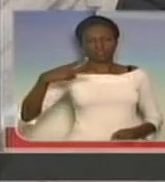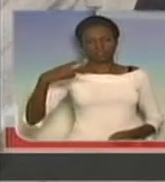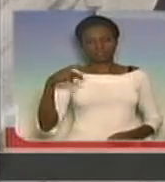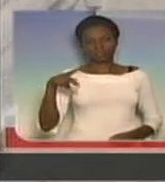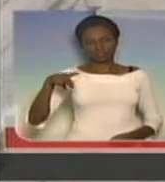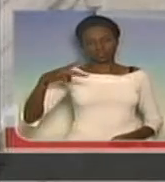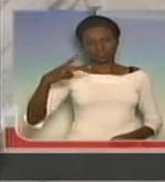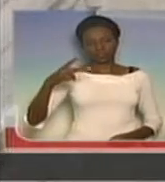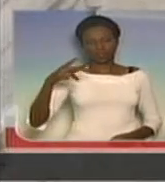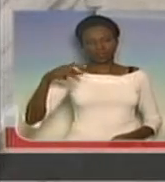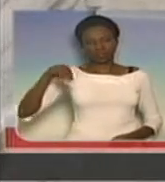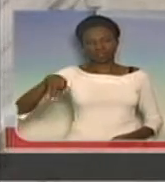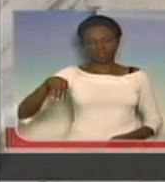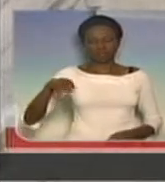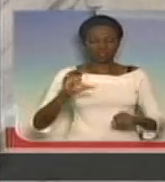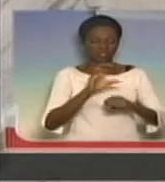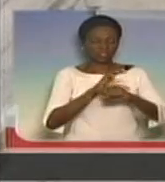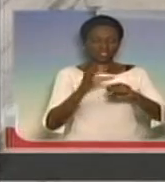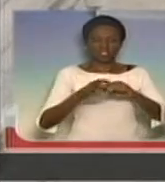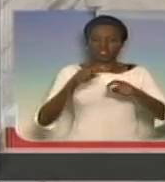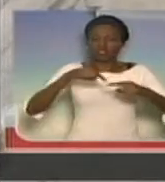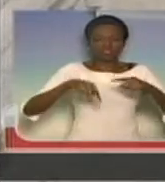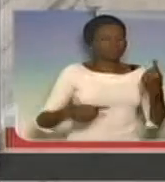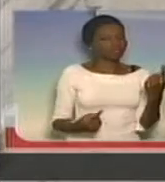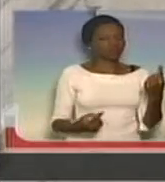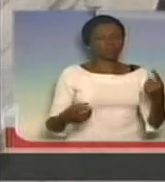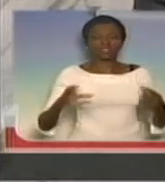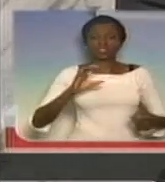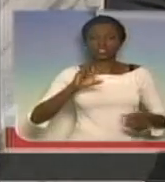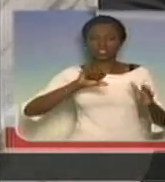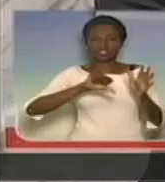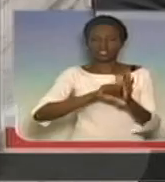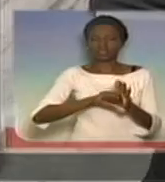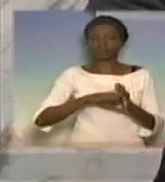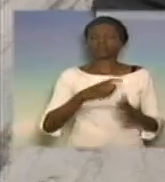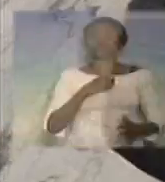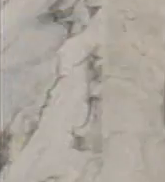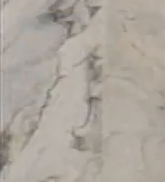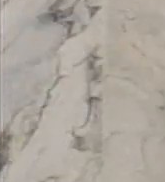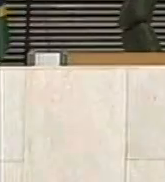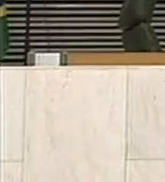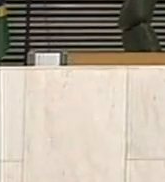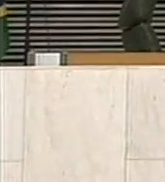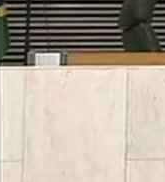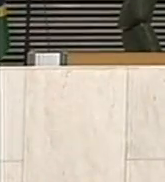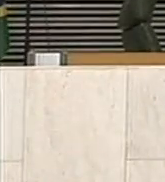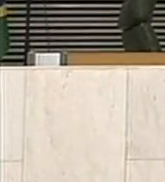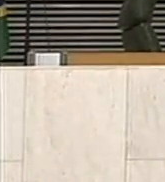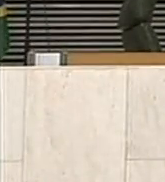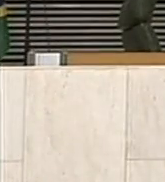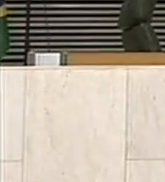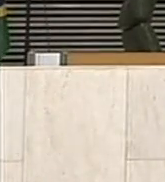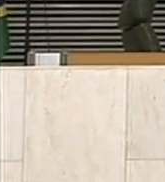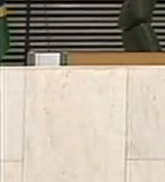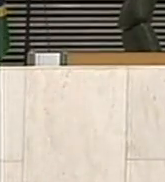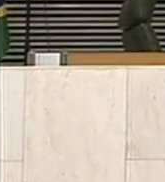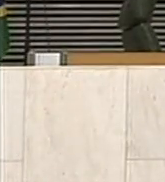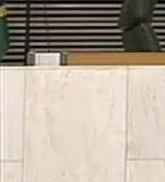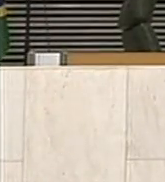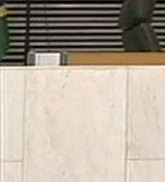é um artigo inconstitucional e criminoso. Muito obrigado, senhor presidente. Tem a palavra o nobre